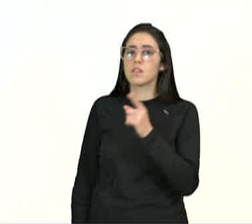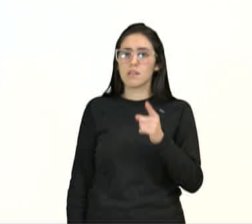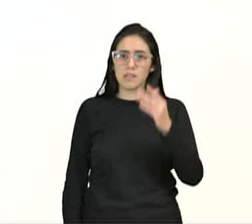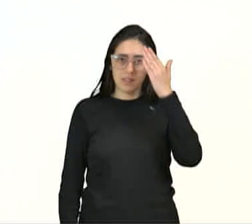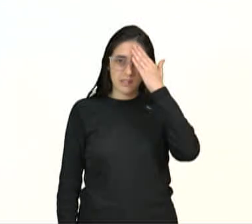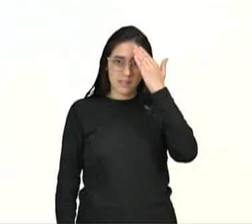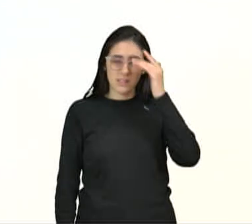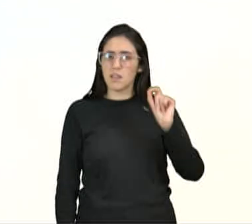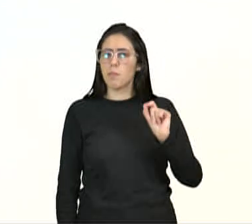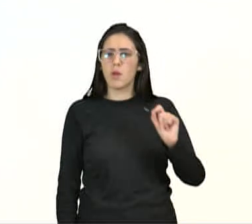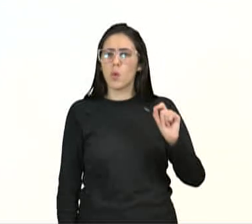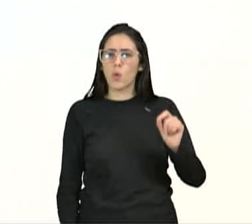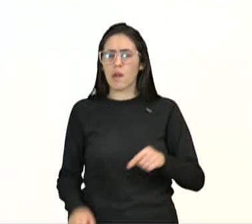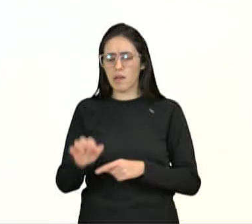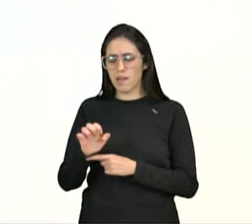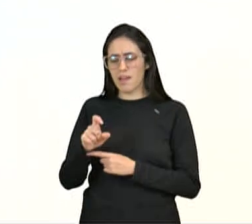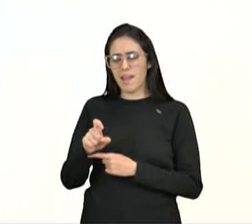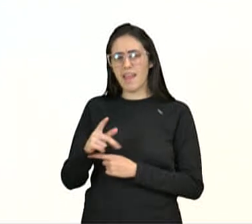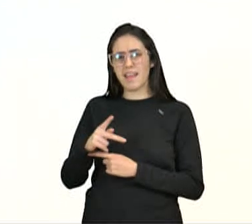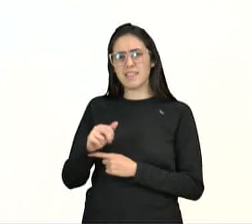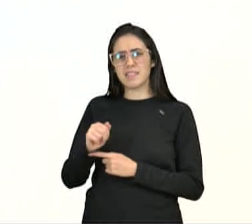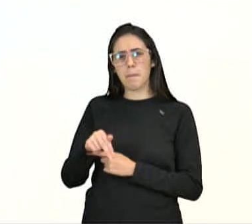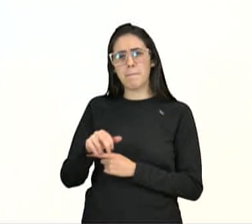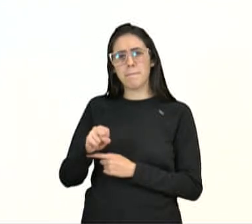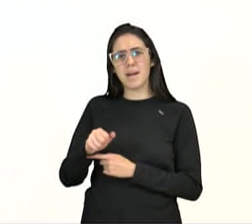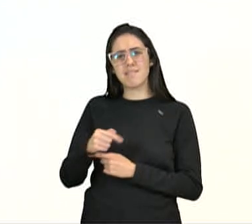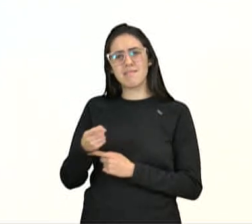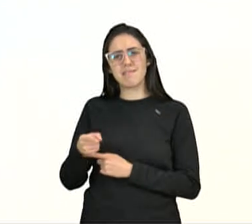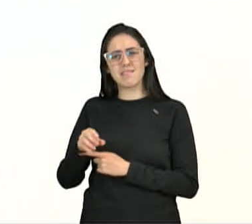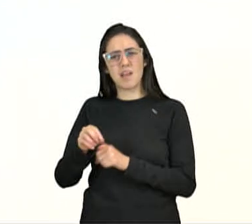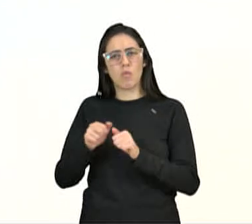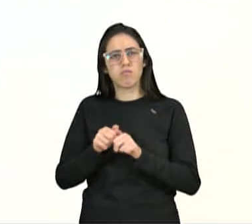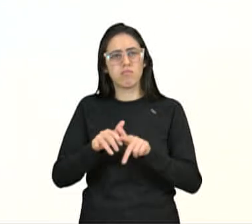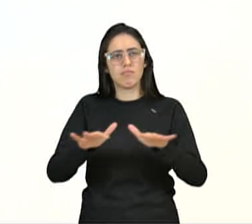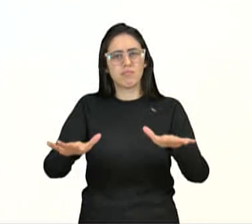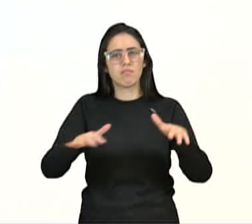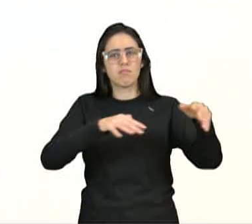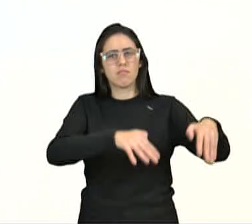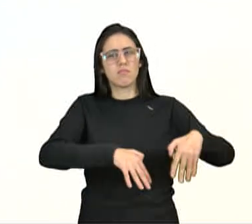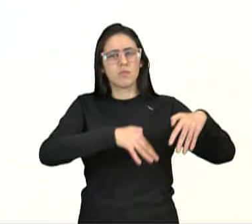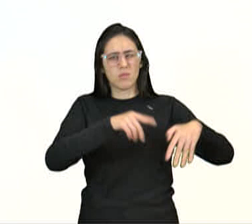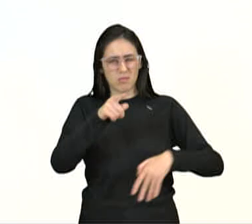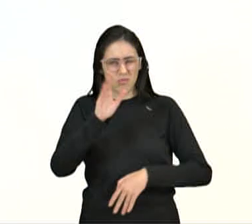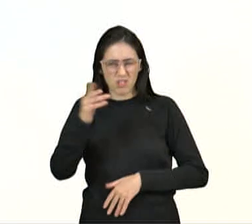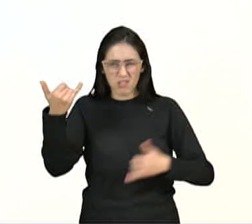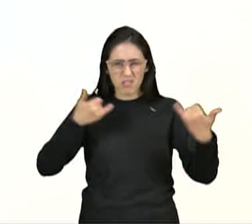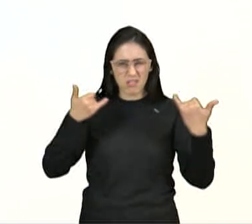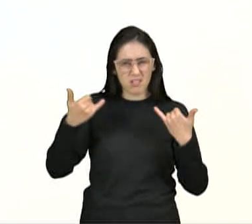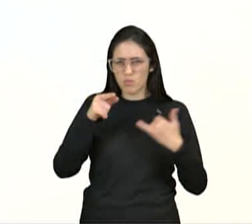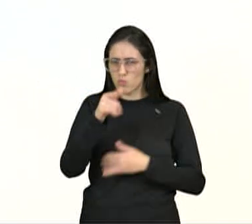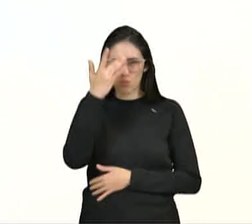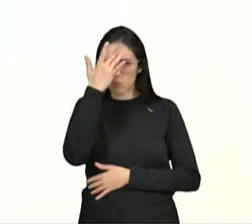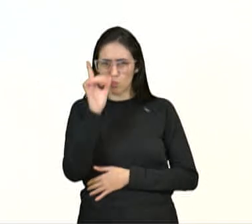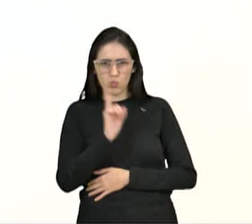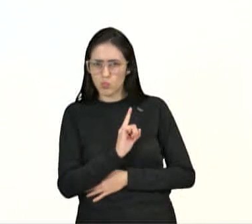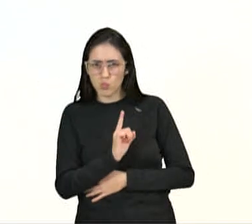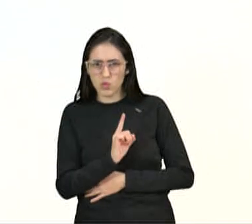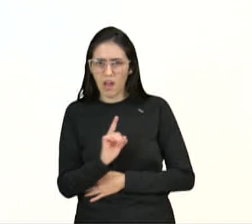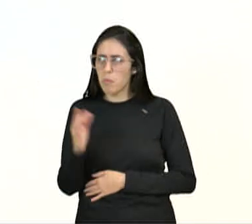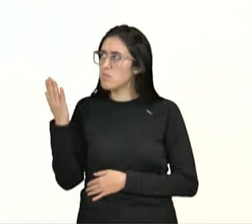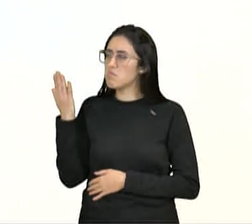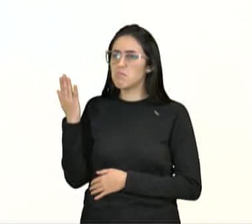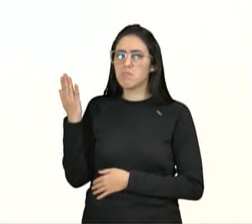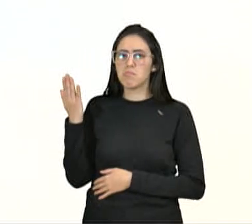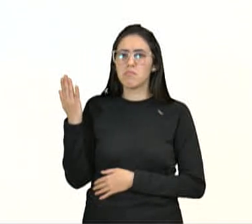o termo expansão da fronteira agrícola? Já ouviu isso? Não tem a menor ideia? Entende alguma coisa a